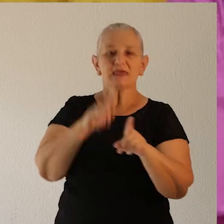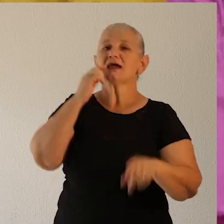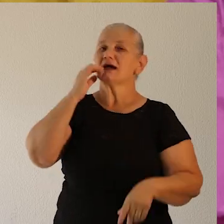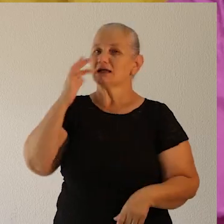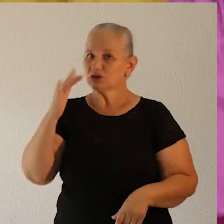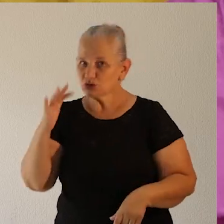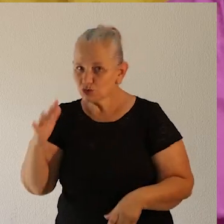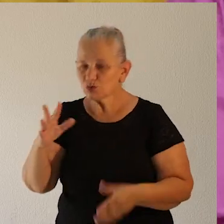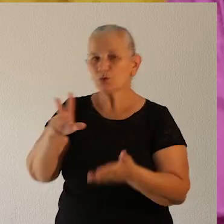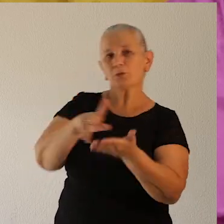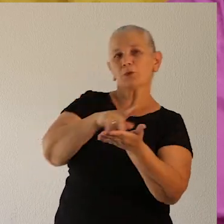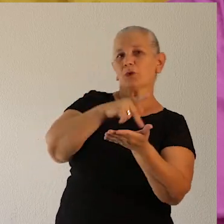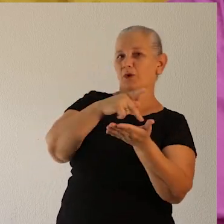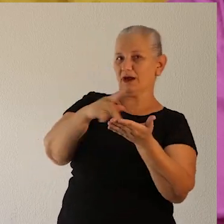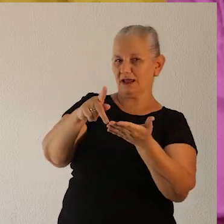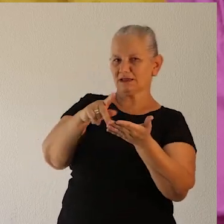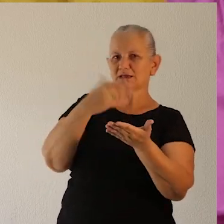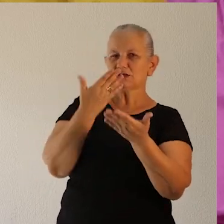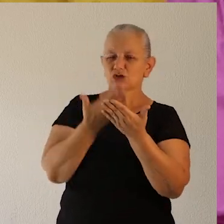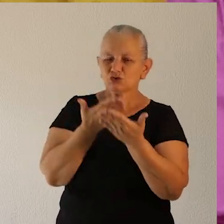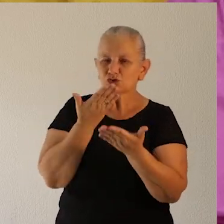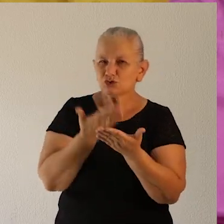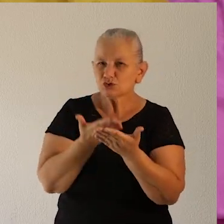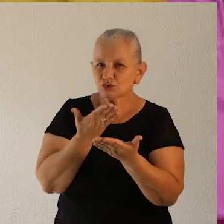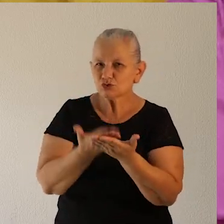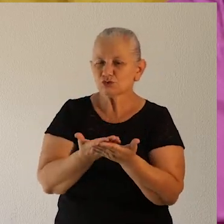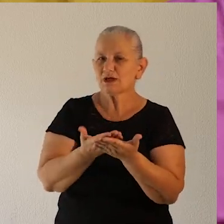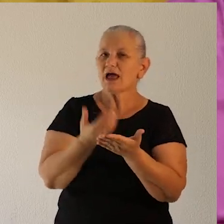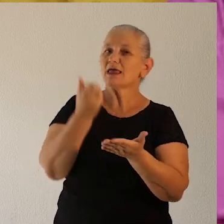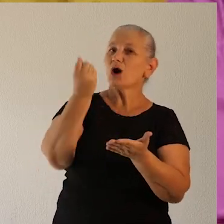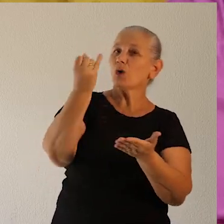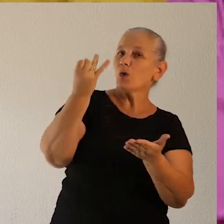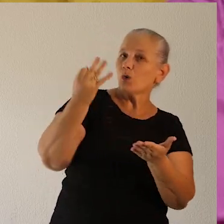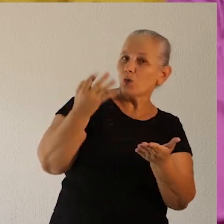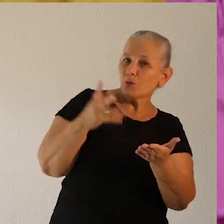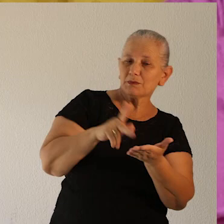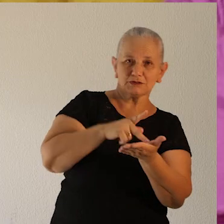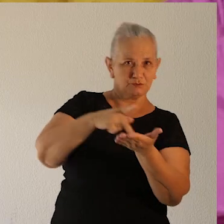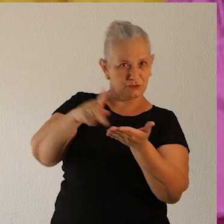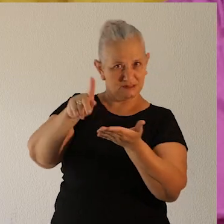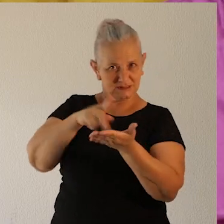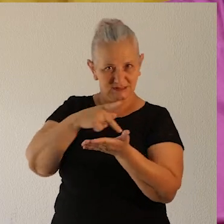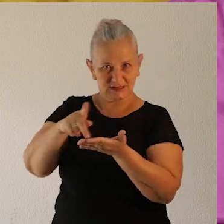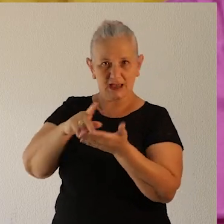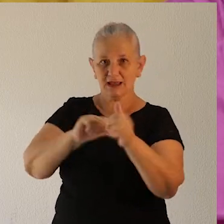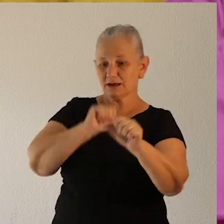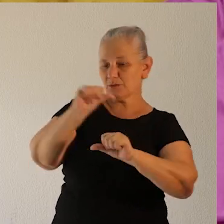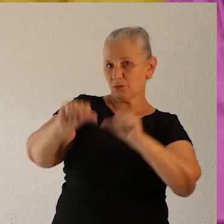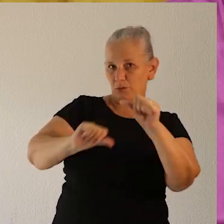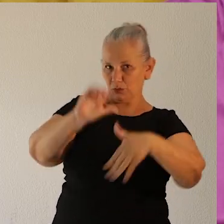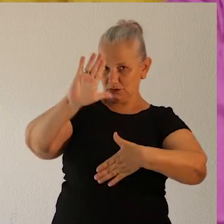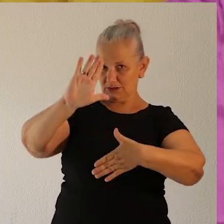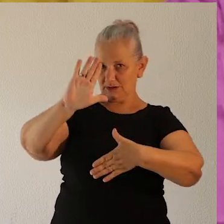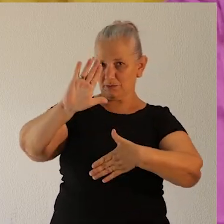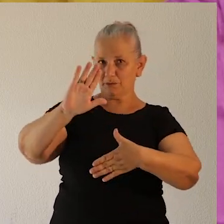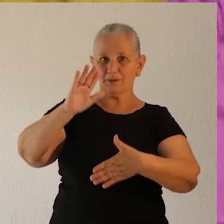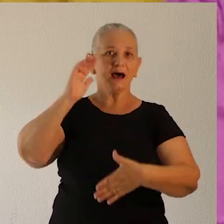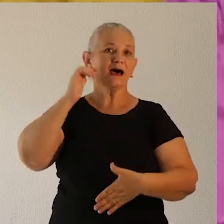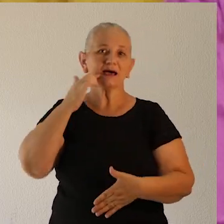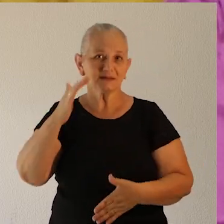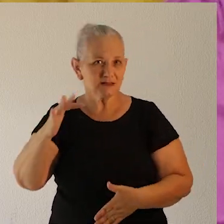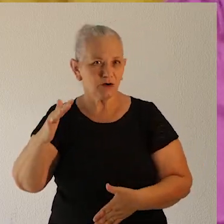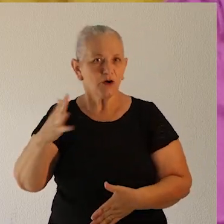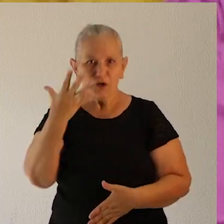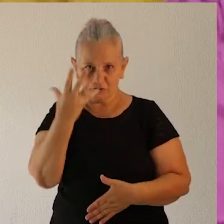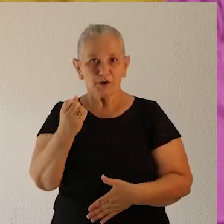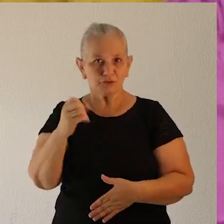estuda há muito tempo os poetas. E algumas poesias que ele gosta, ele transforma em música. Vamos ouvir? É,